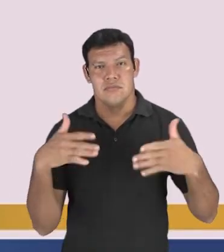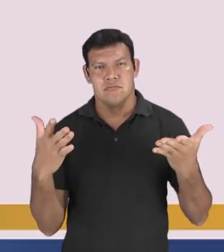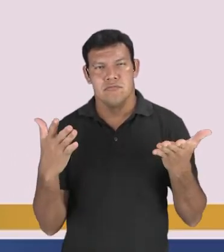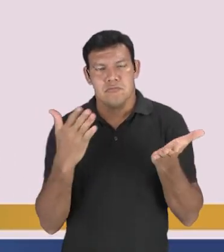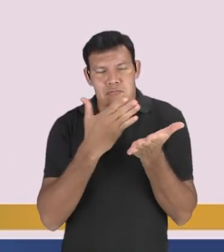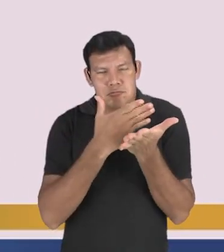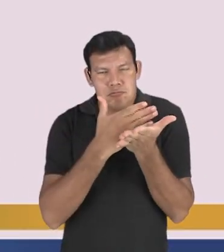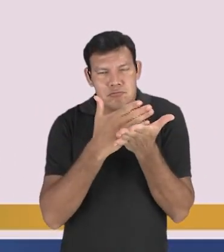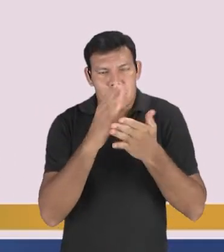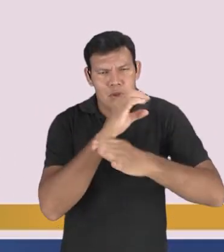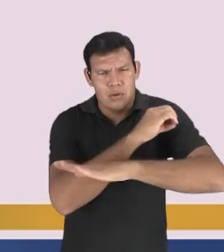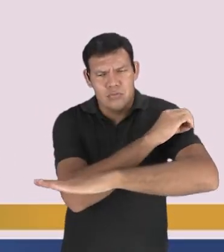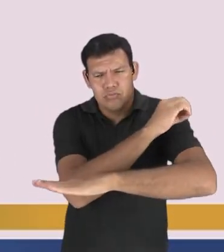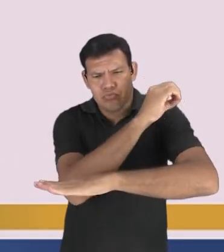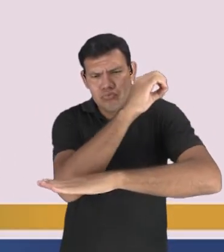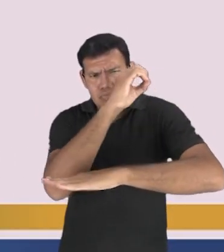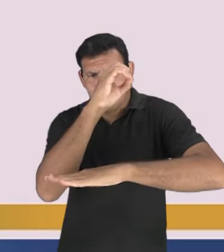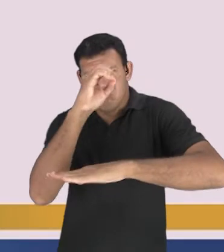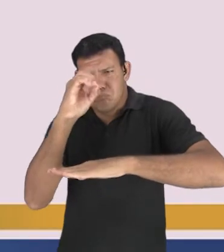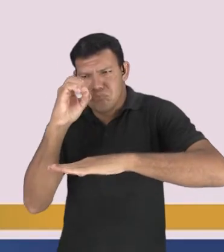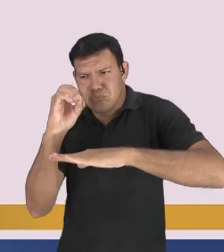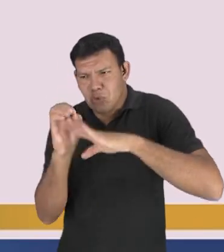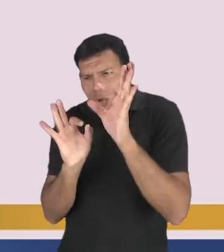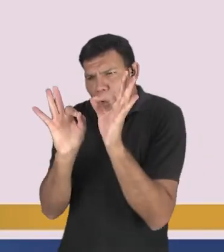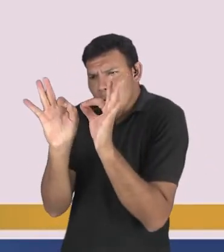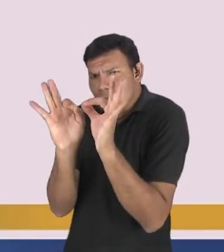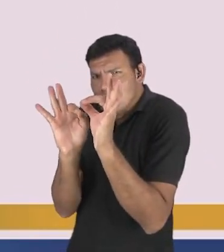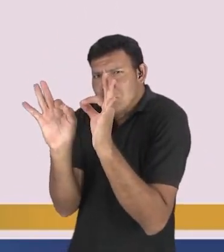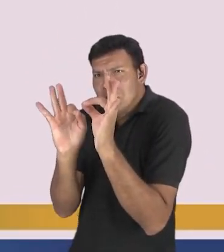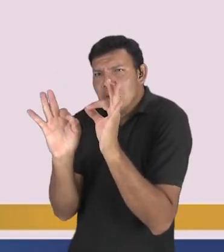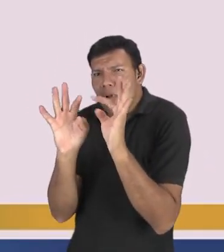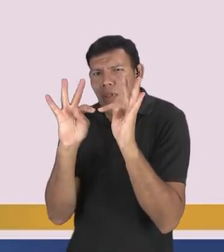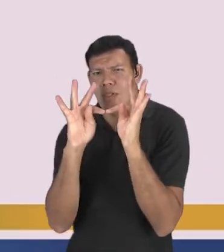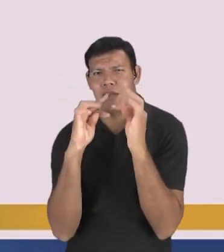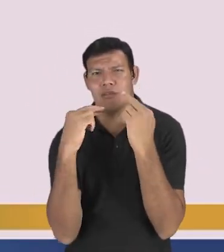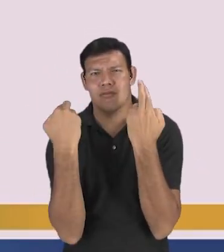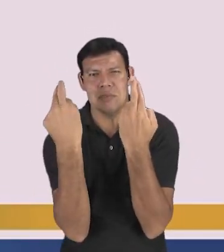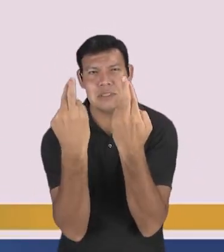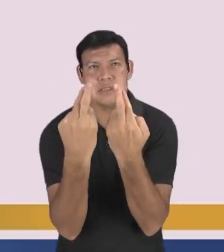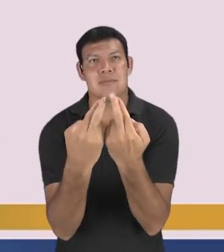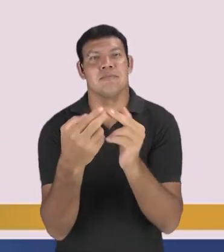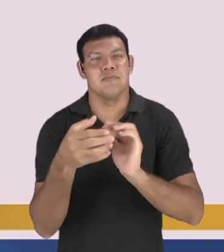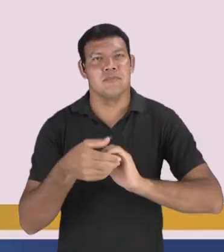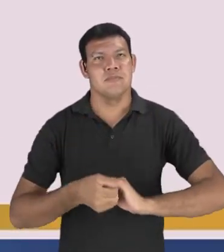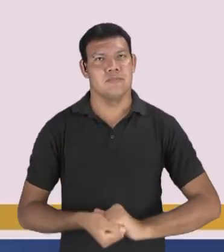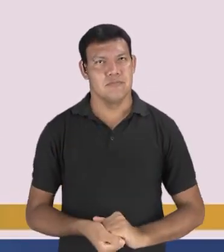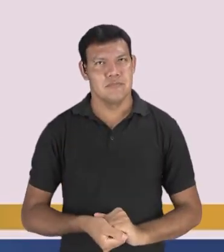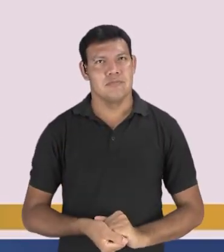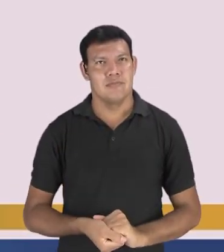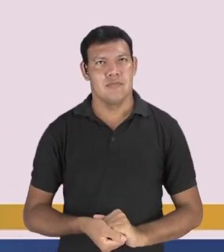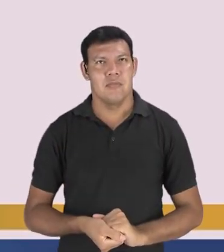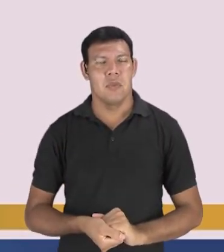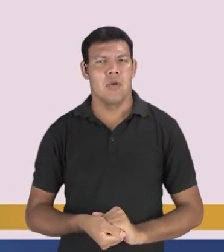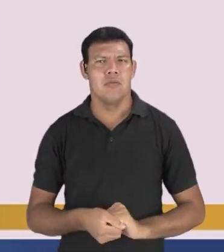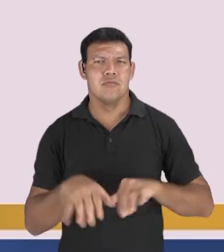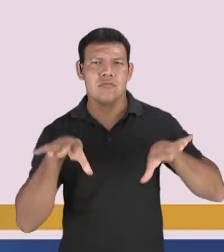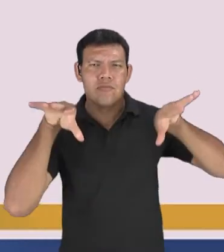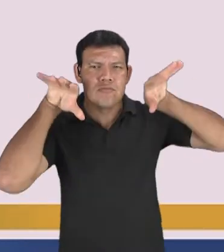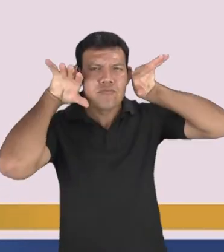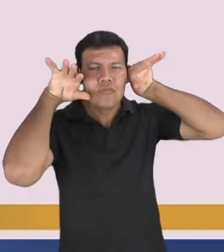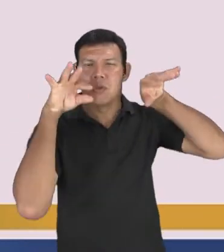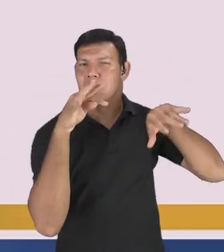colocar muito mais nessa lista, porque assim é formada a nossa cultura. E, gente, essa cultura brasileira vai influenciar